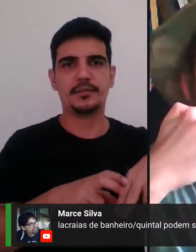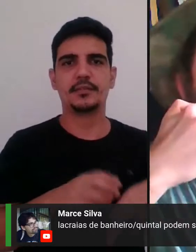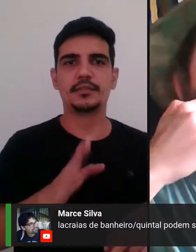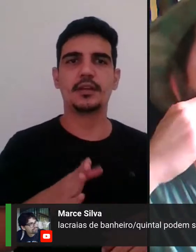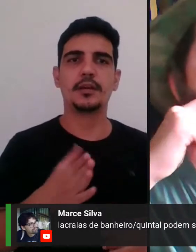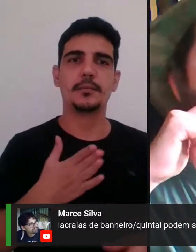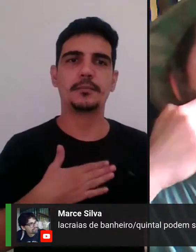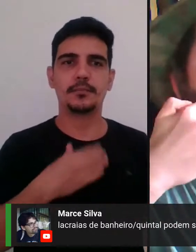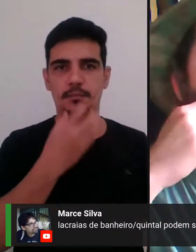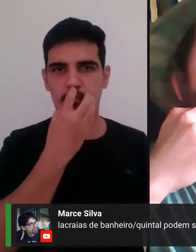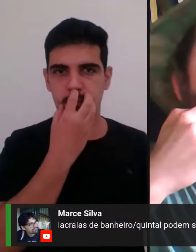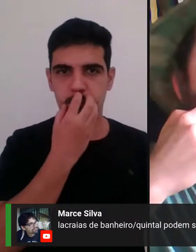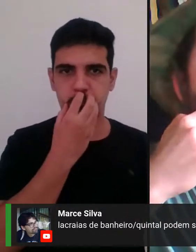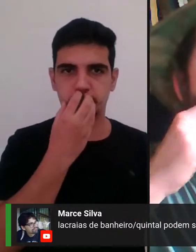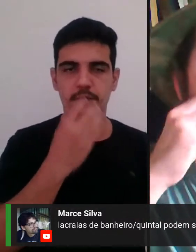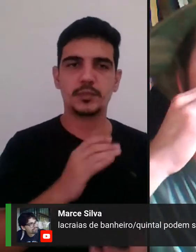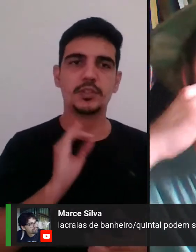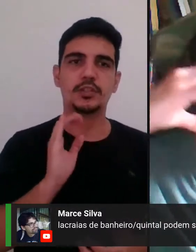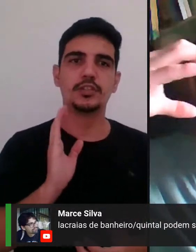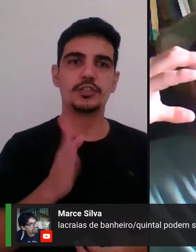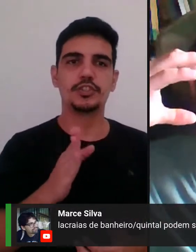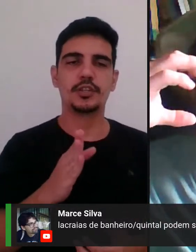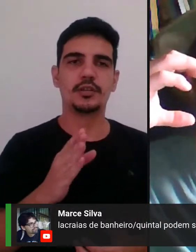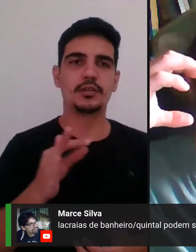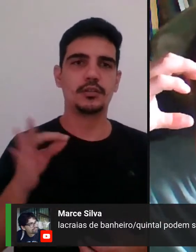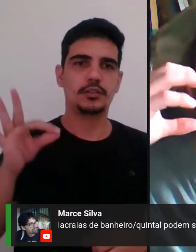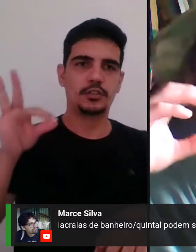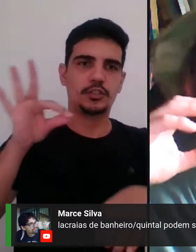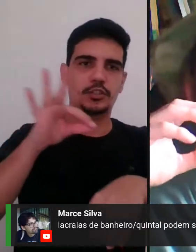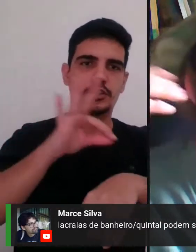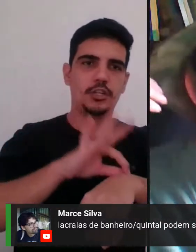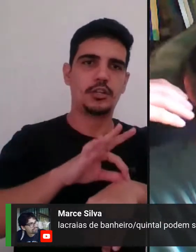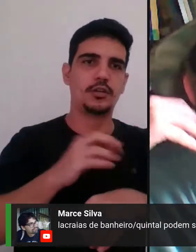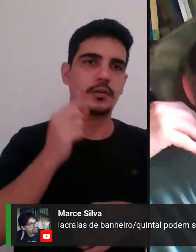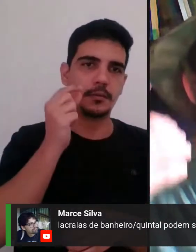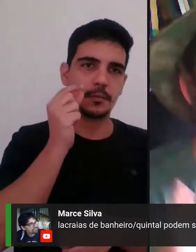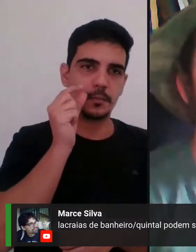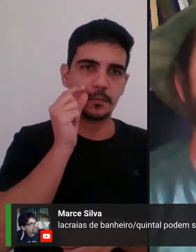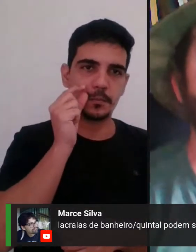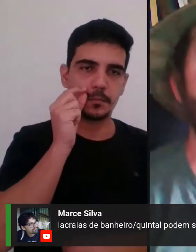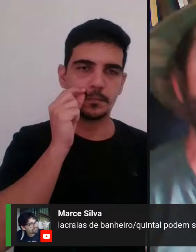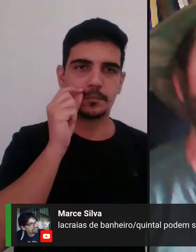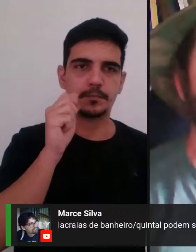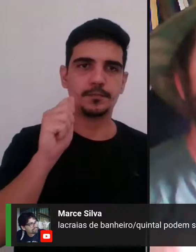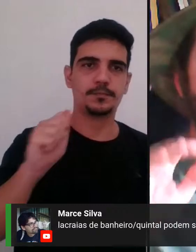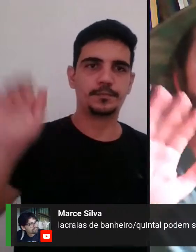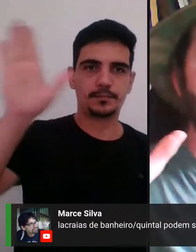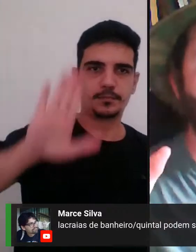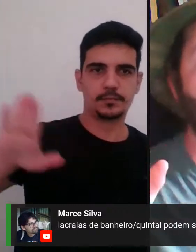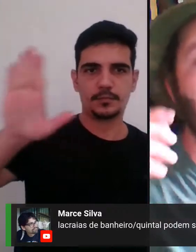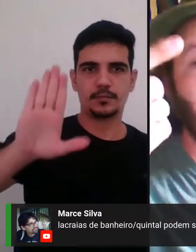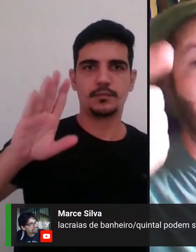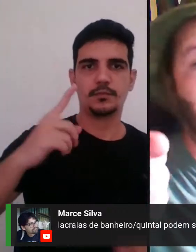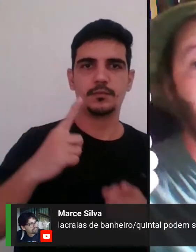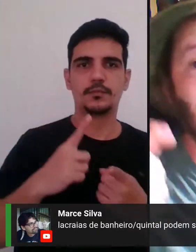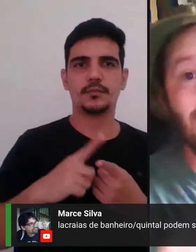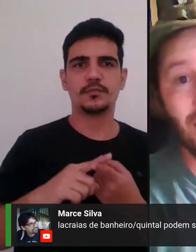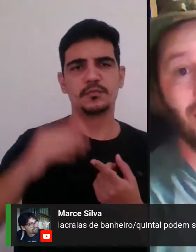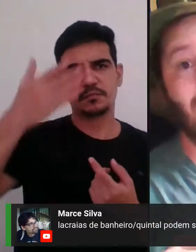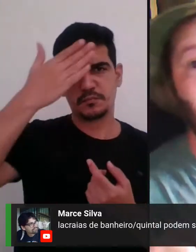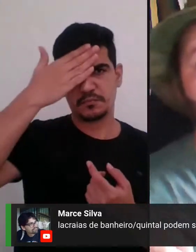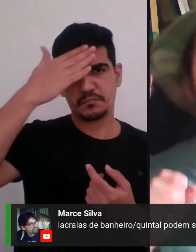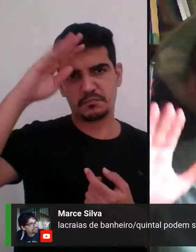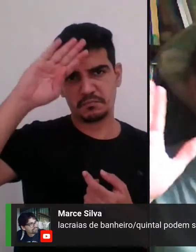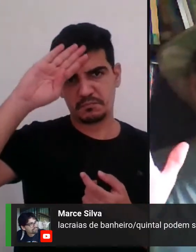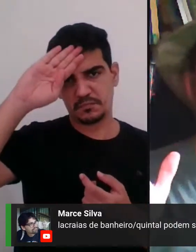cachorrinha, ela já tomou uma ferroada de abelha africana na boca, inchou bastante. Né? Ela ficou triste, a gente percebeu que ela ficou com febre, mas ficou bem. Já